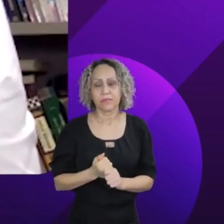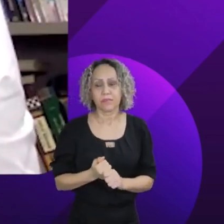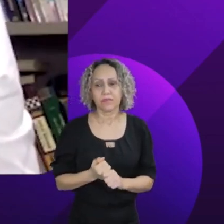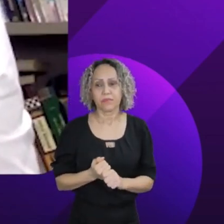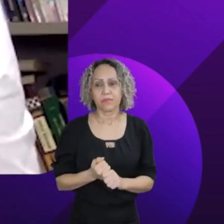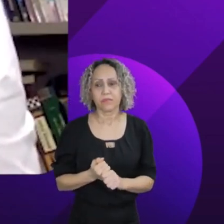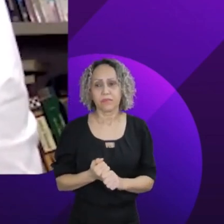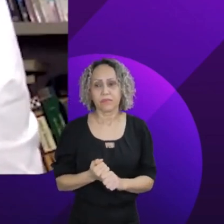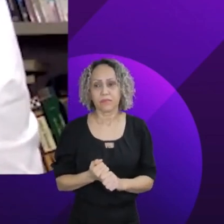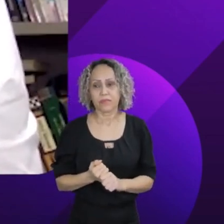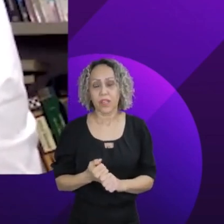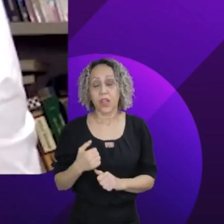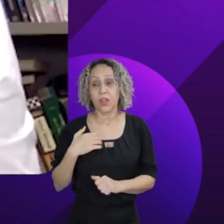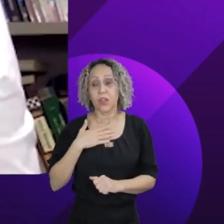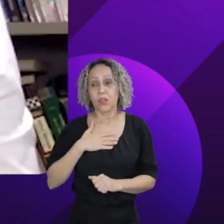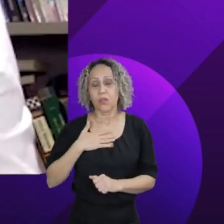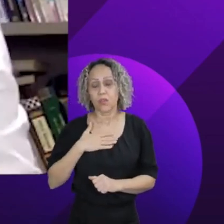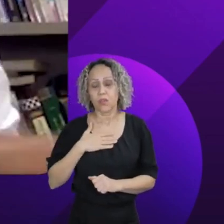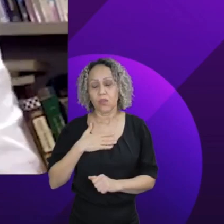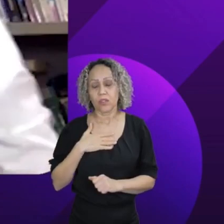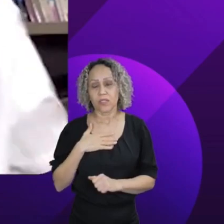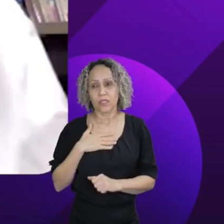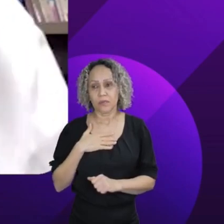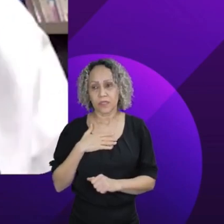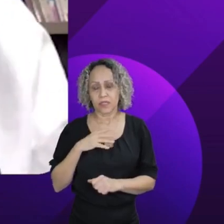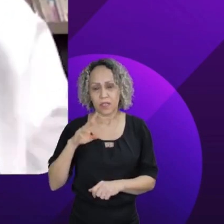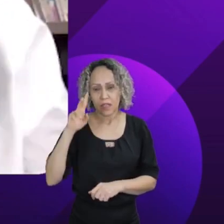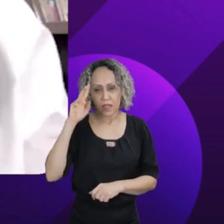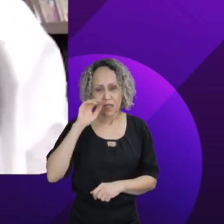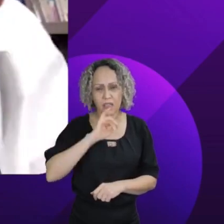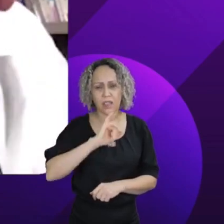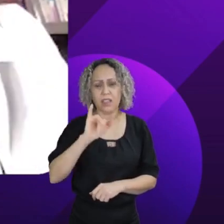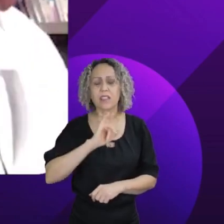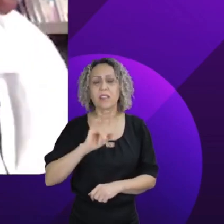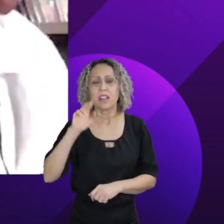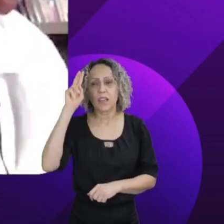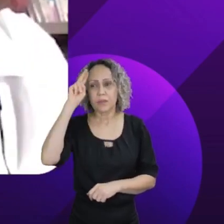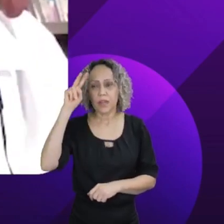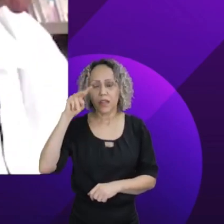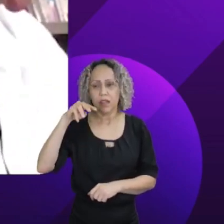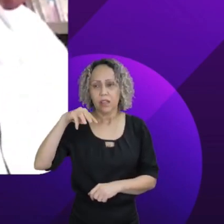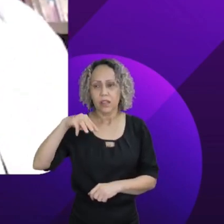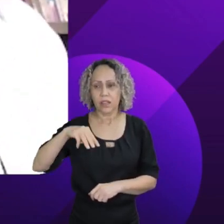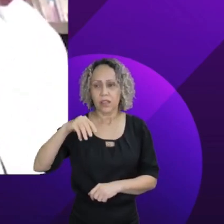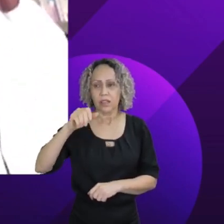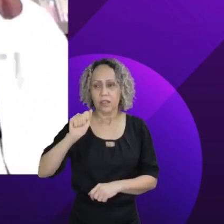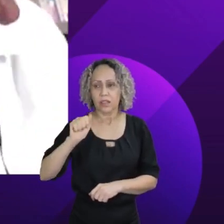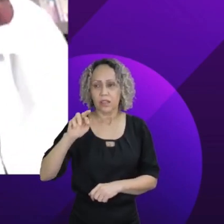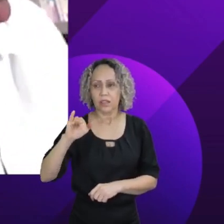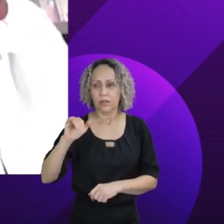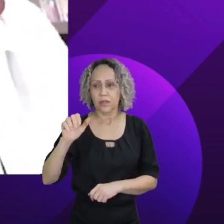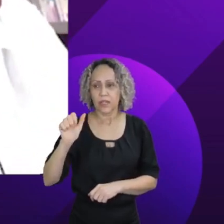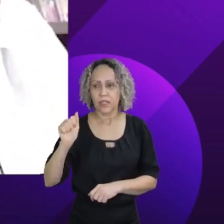Eu gosto sempre de lembrar da Fátima, Maria de Fátima, deixa eu ver aqui direitinho.